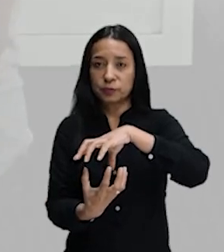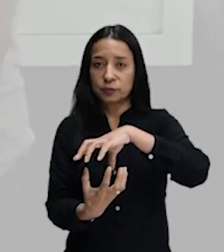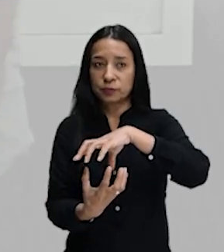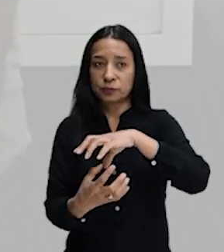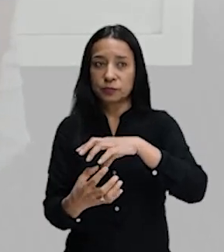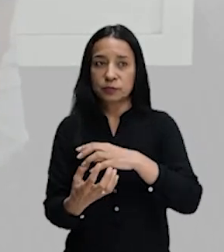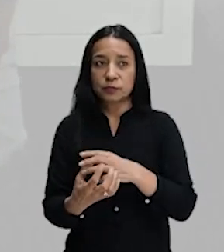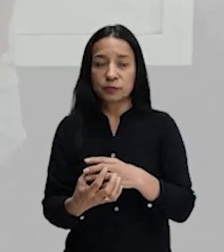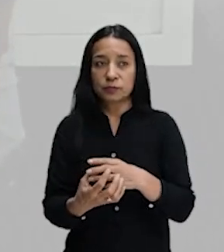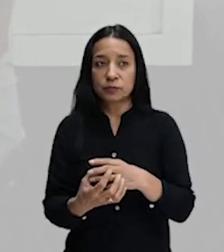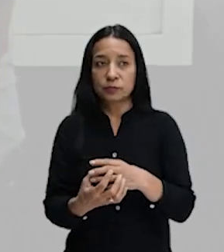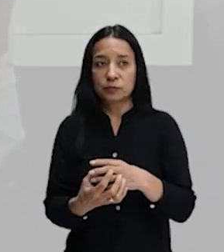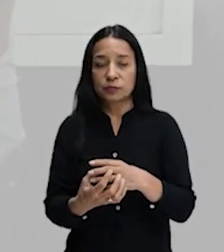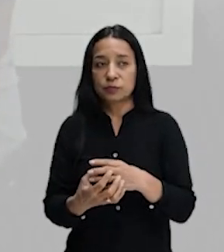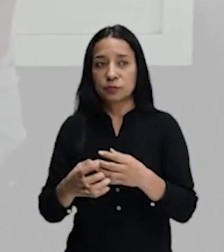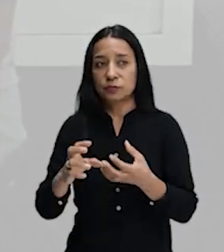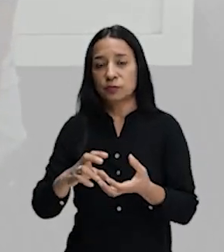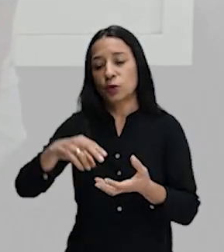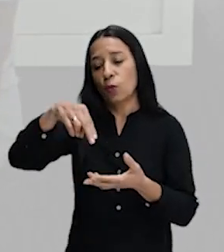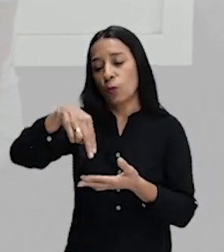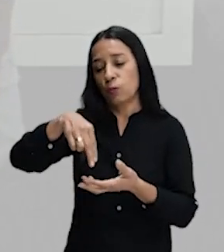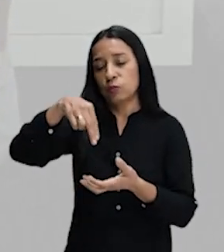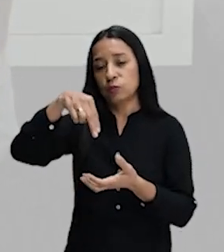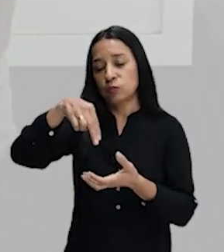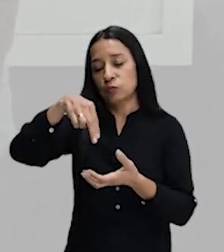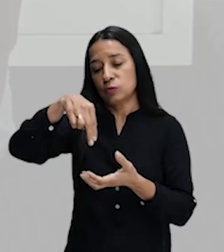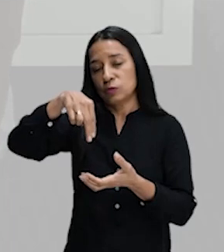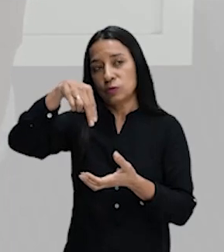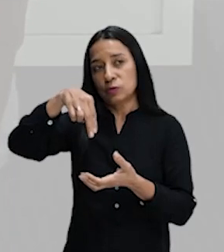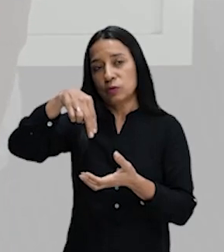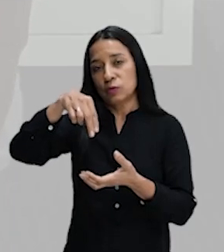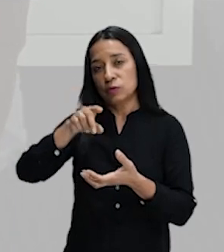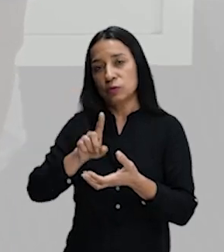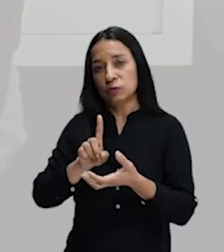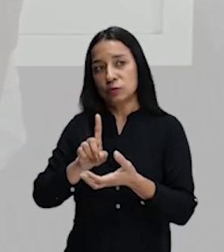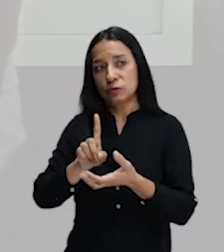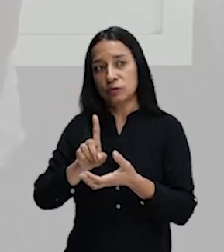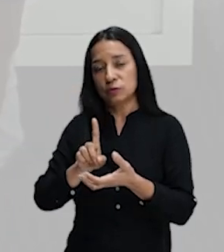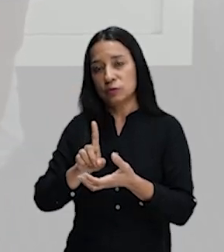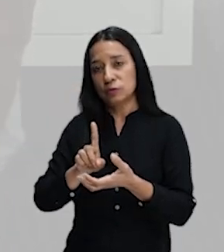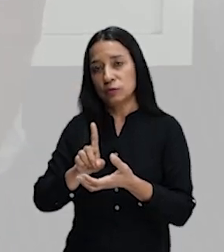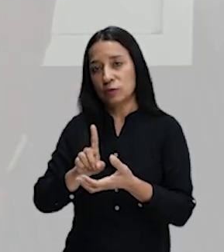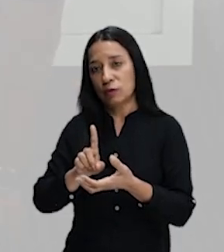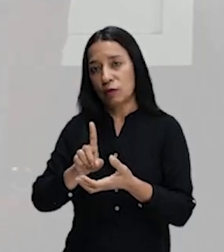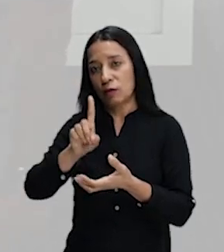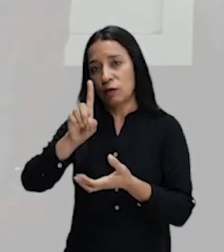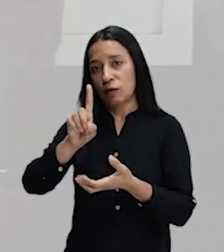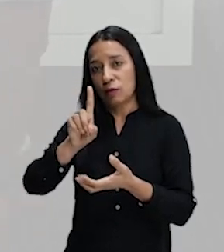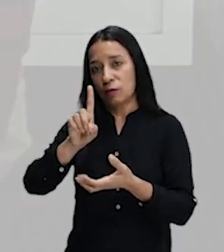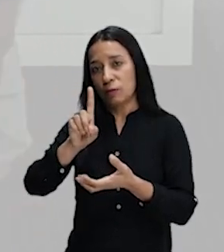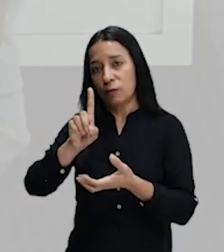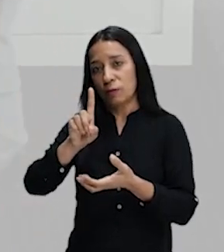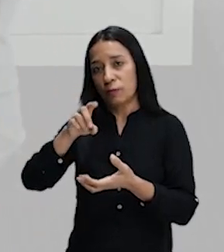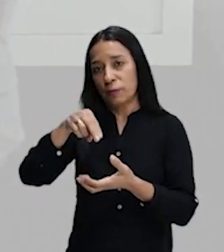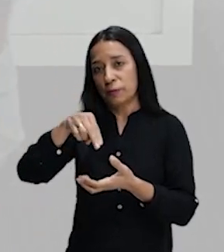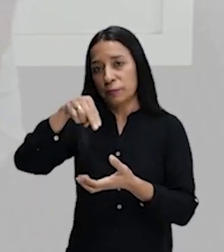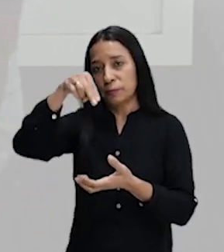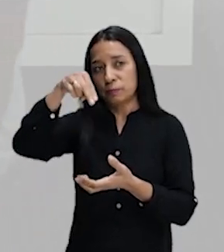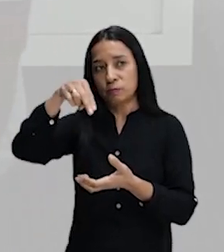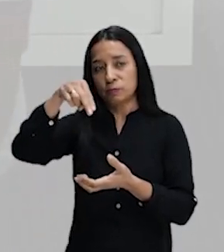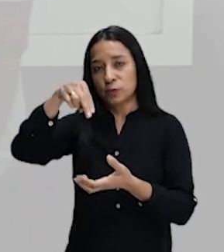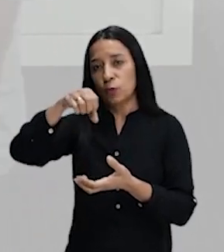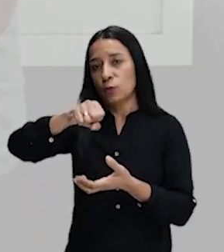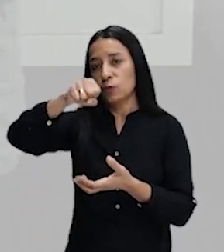Então, o norte, ele vai apontar, né? O norte do ímã, ele vai apontar para o norte geográfico, que é o